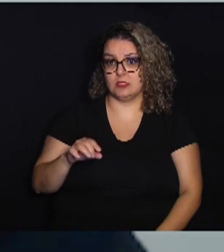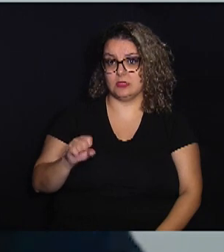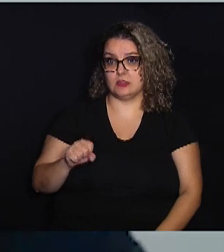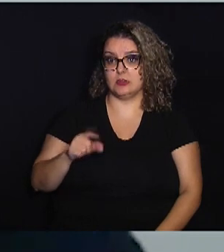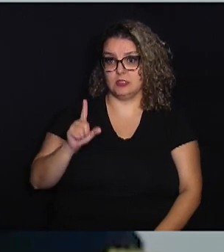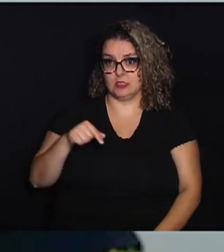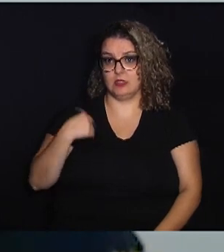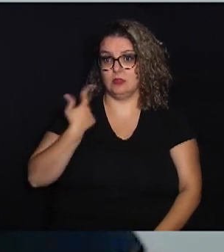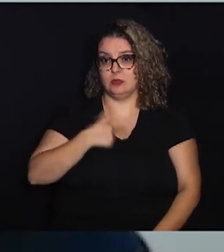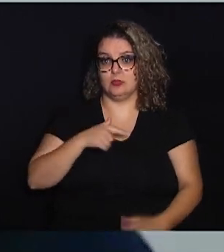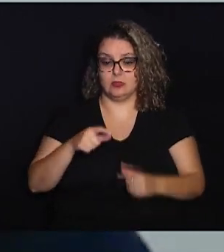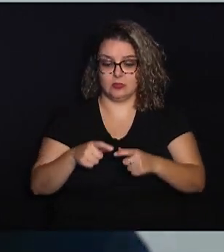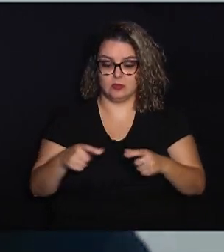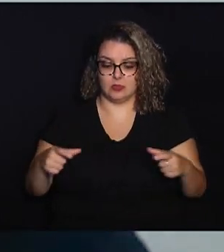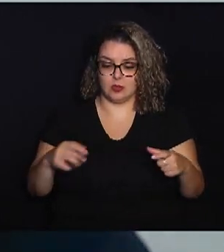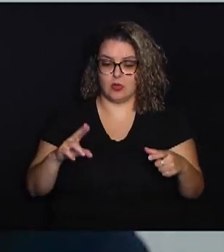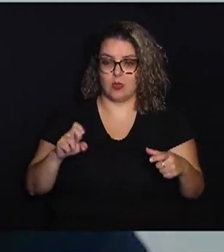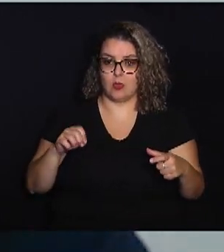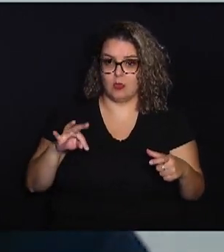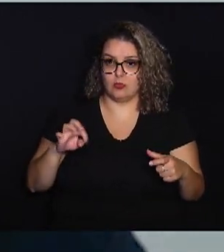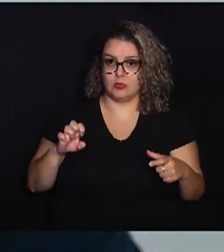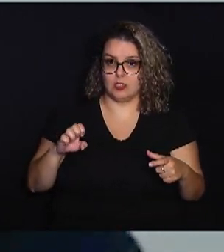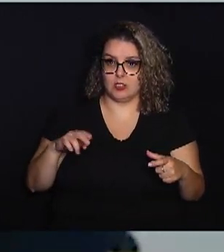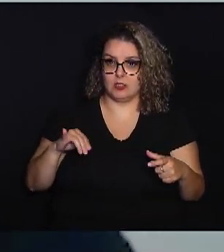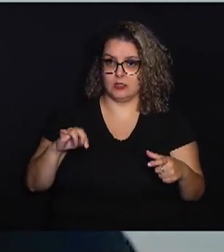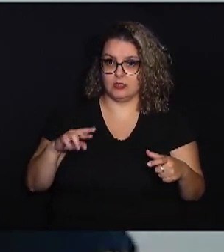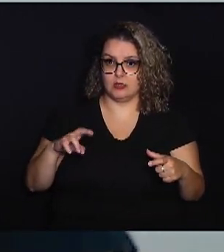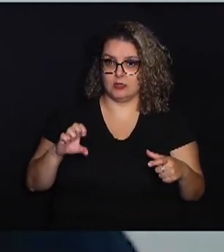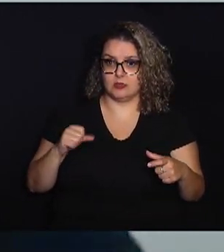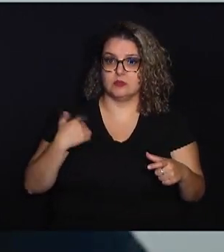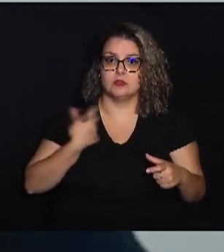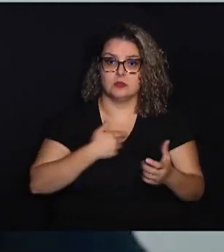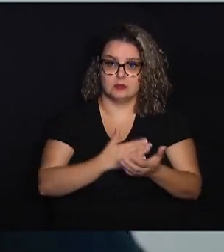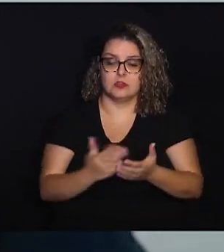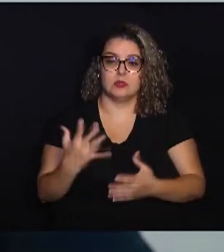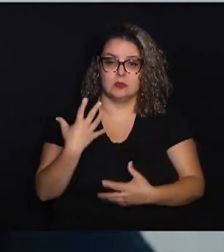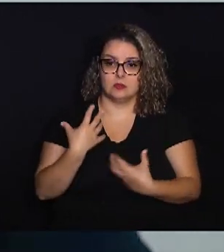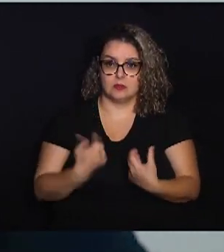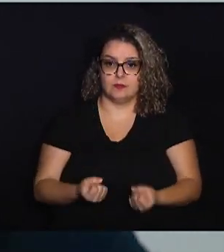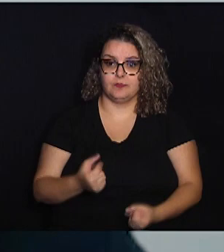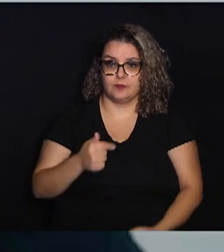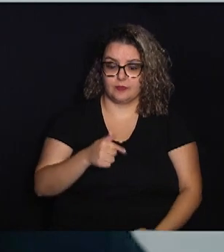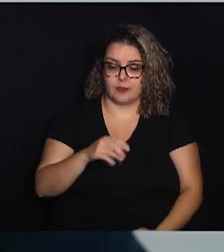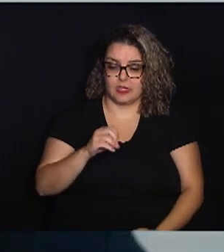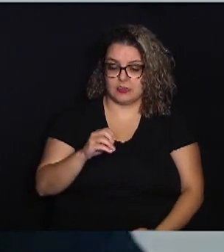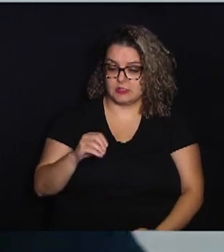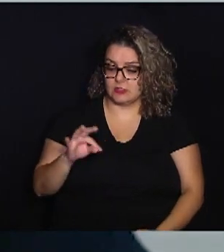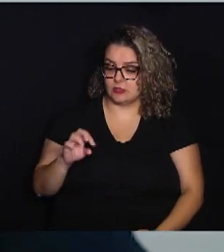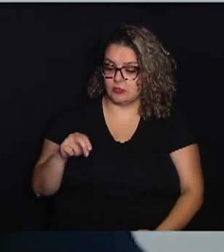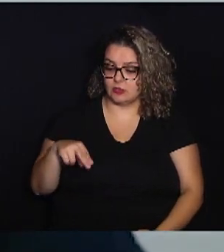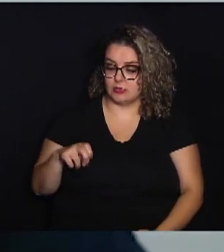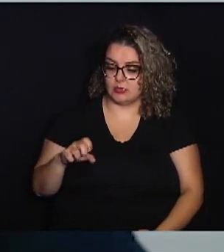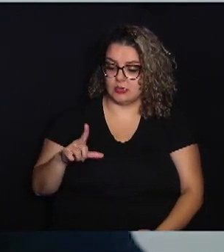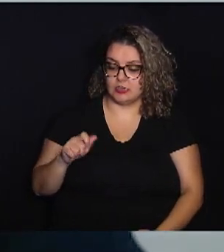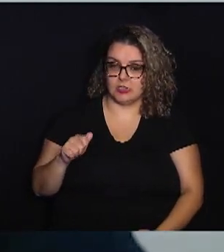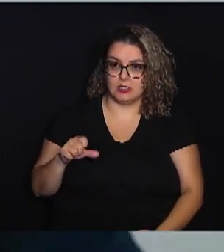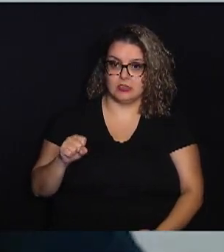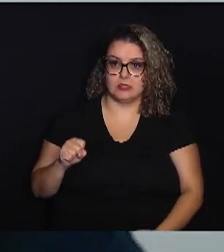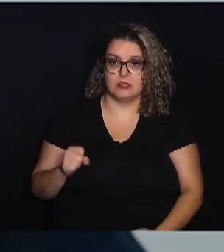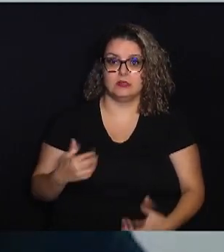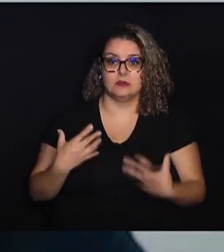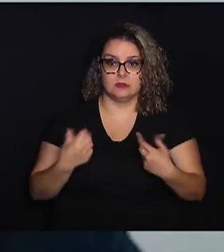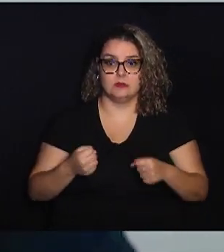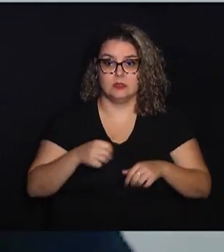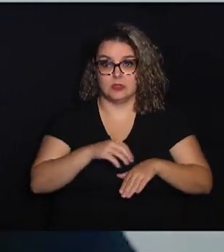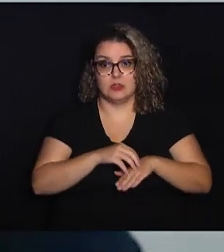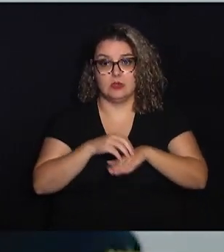E a gente já está começando a receber. Então, nós temos até agora 700 toneladas recebidas e encaminhadas para o